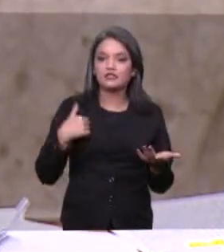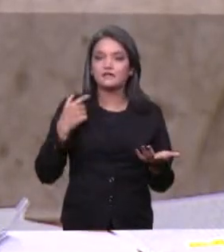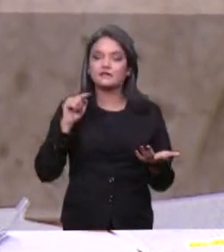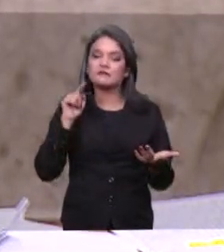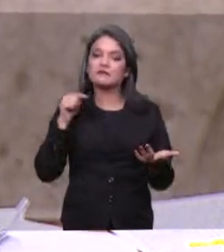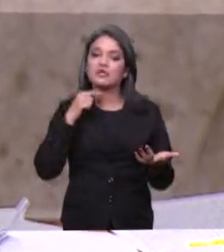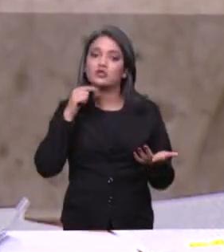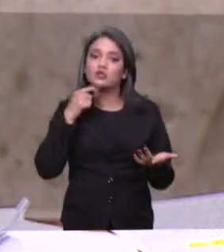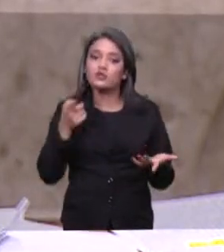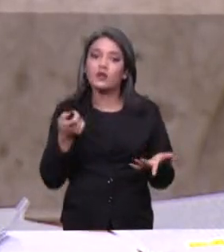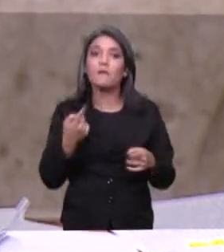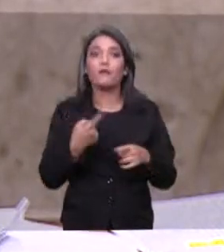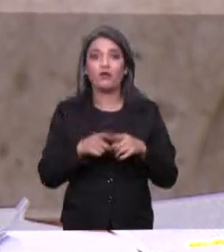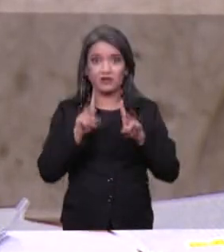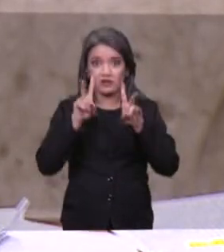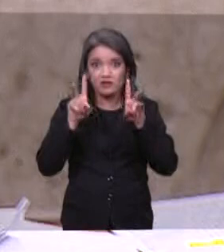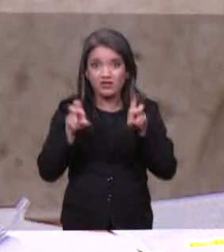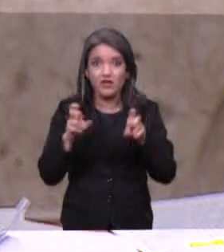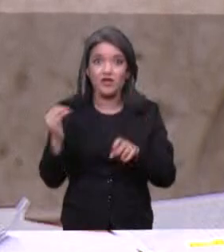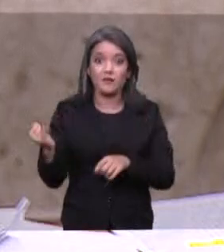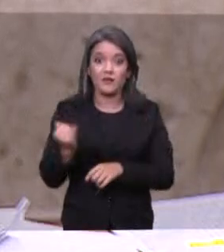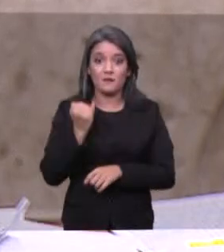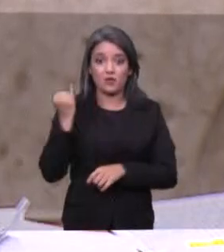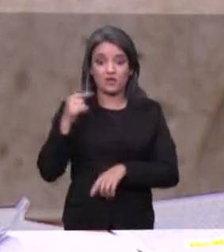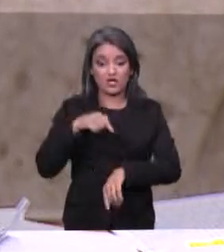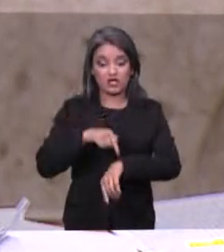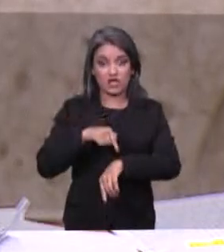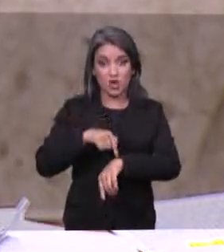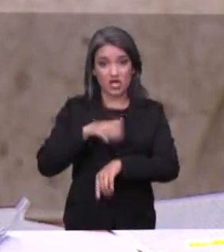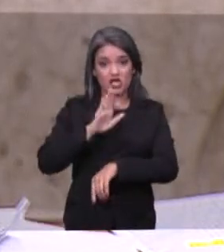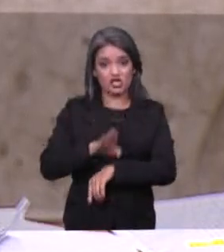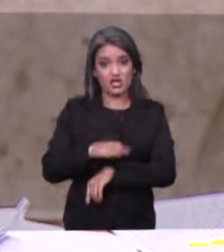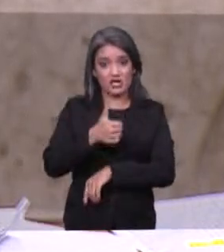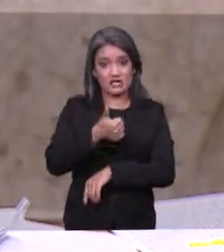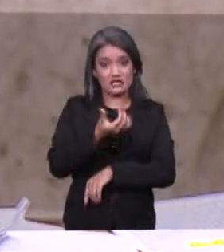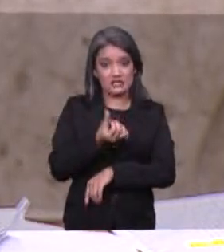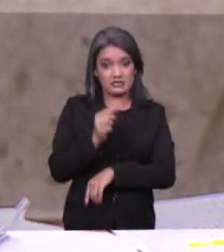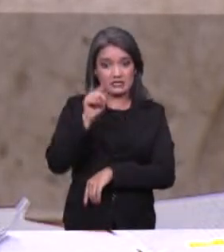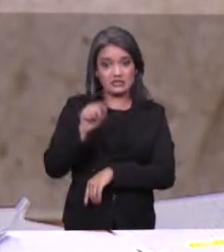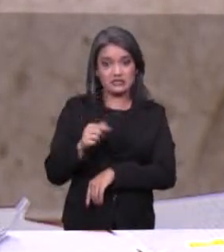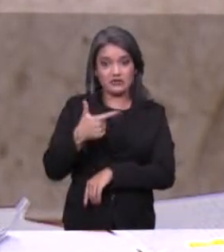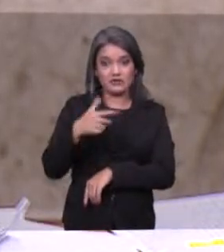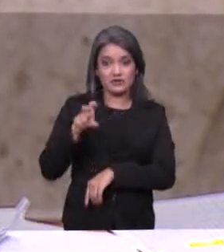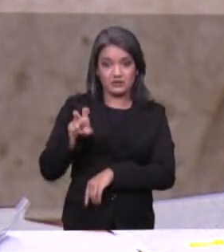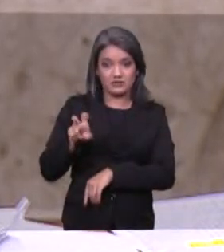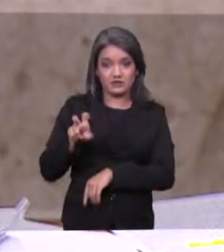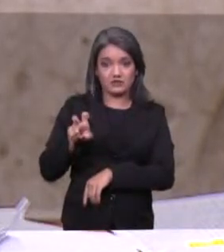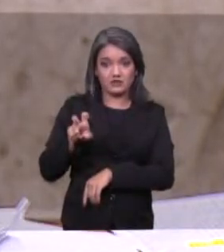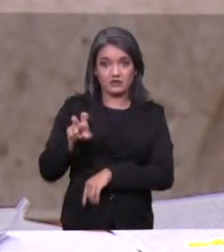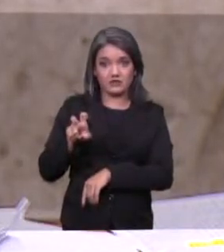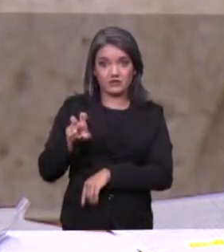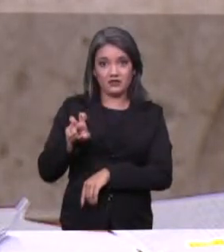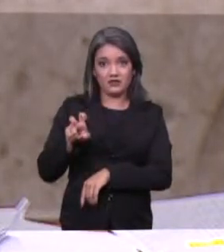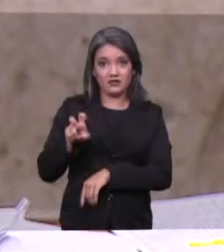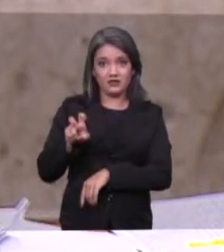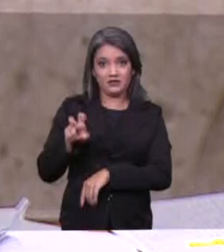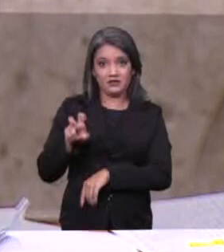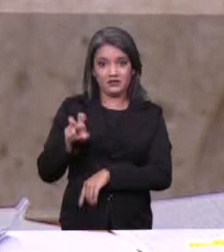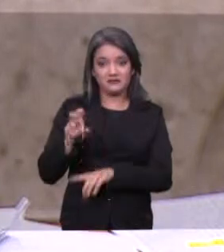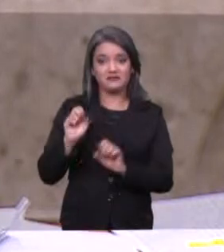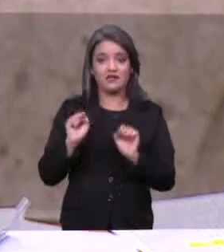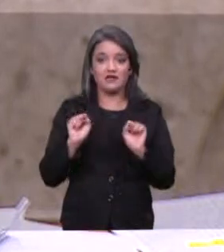em função da importância da matéria, são 16h25, poderíamos também suspender aqui a sessão,